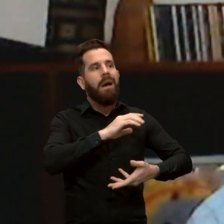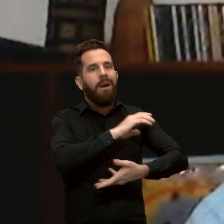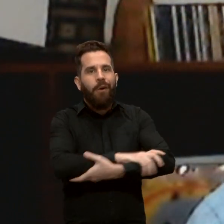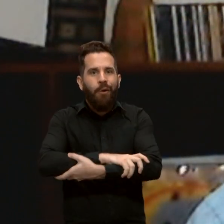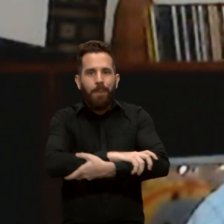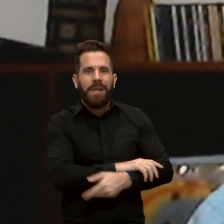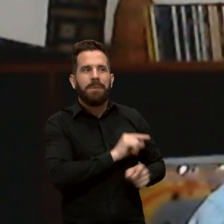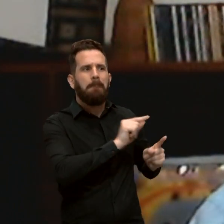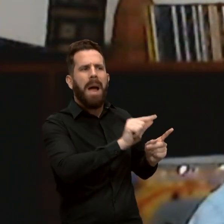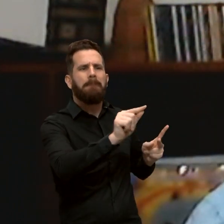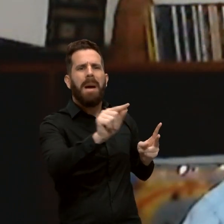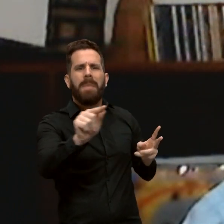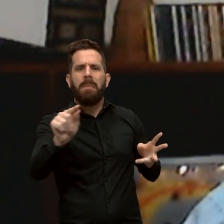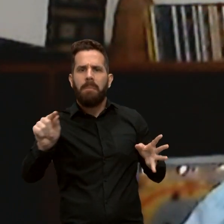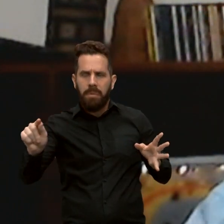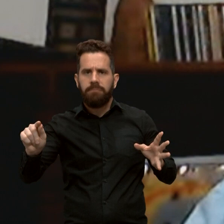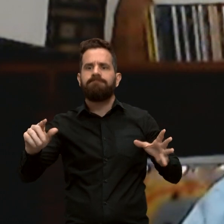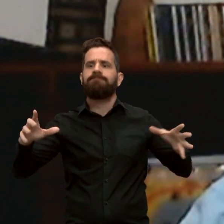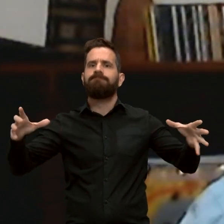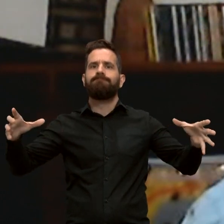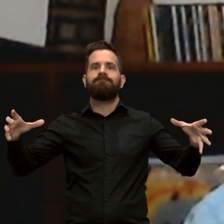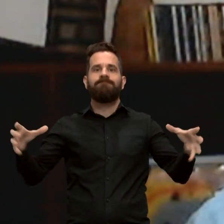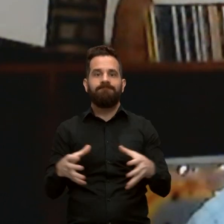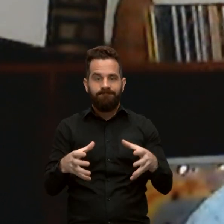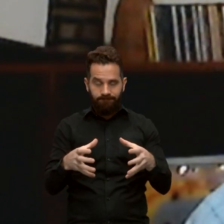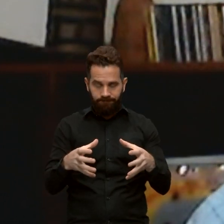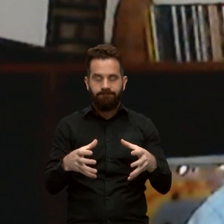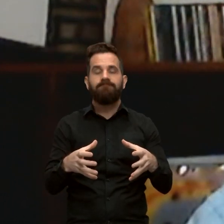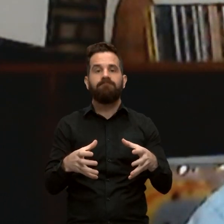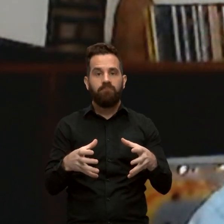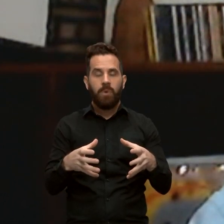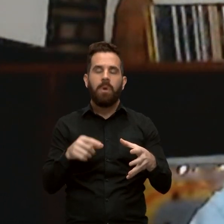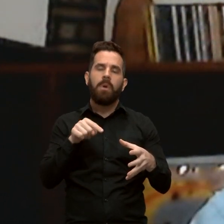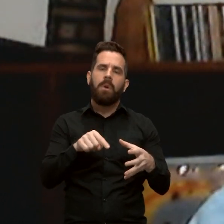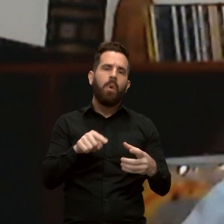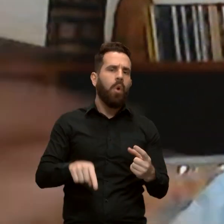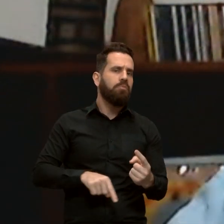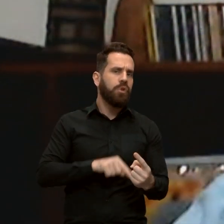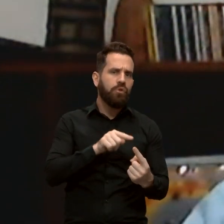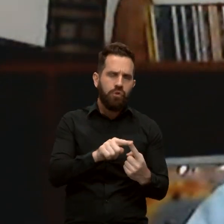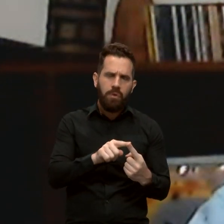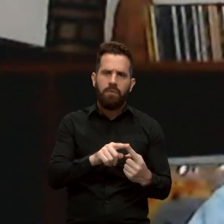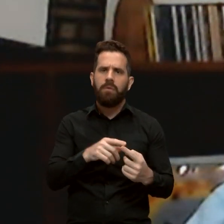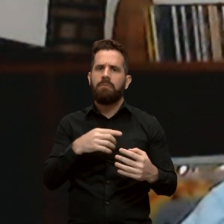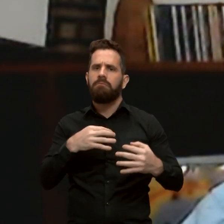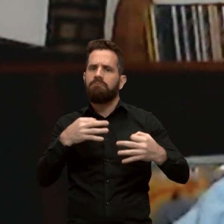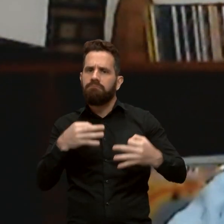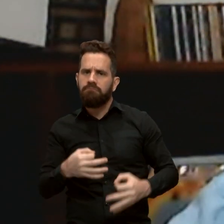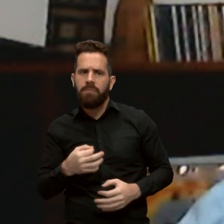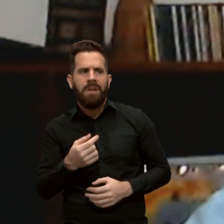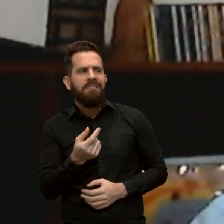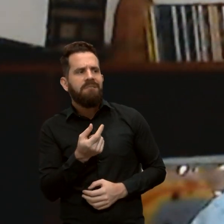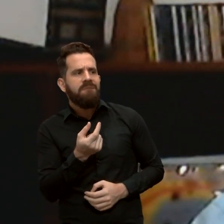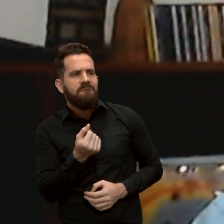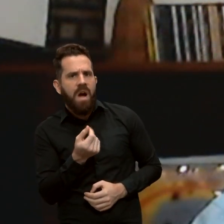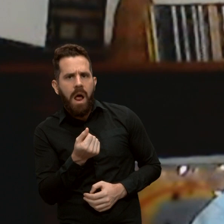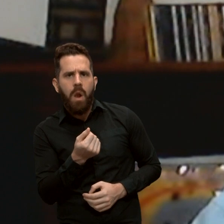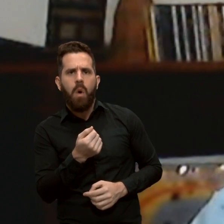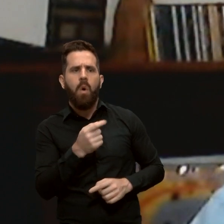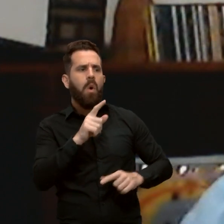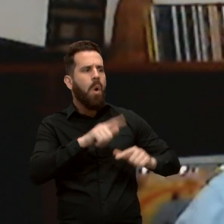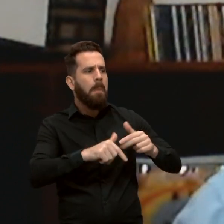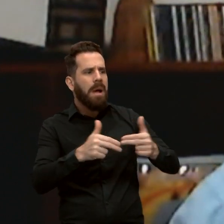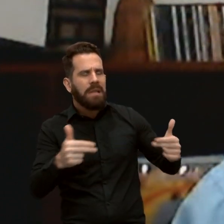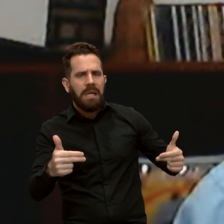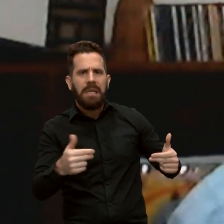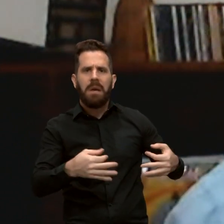central com o objetivo de comercializar em conjunto, buscar melhor preço para esses materiais que eles preparam para a